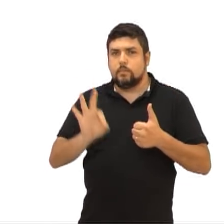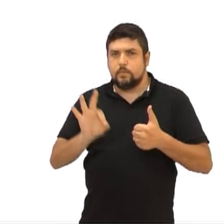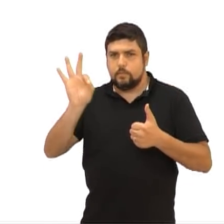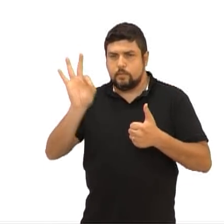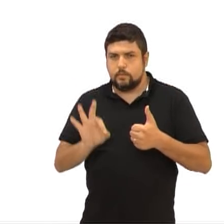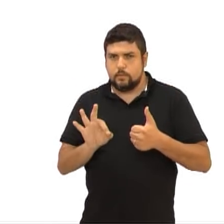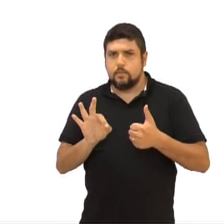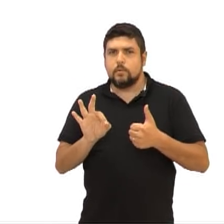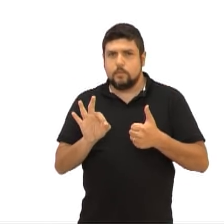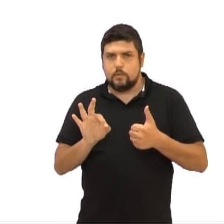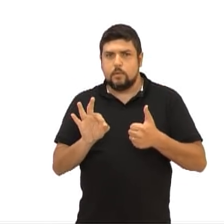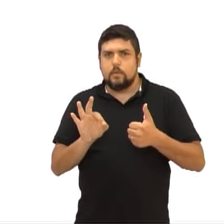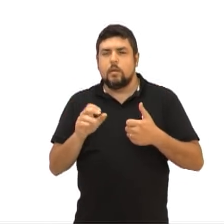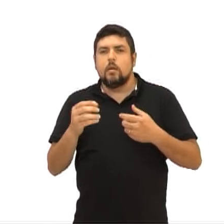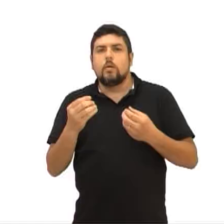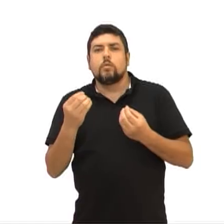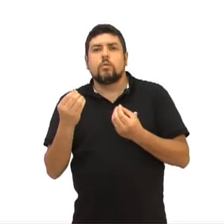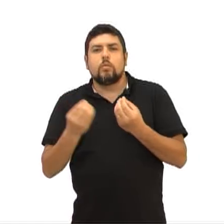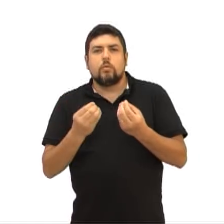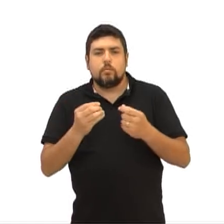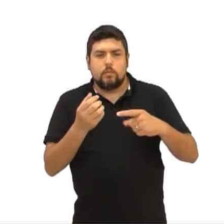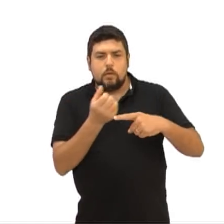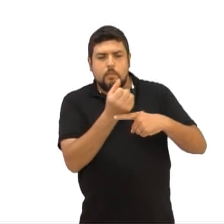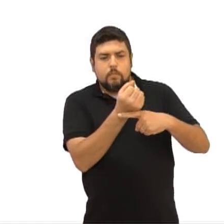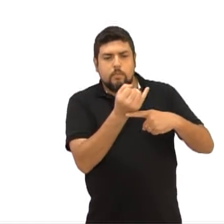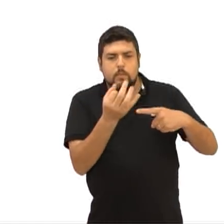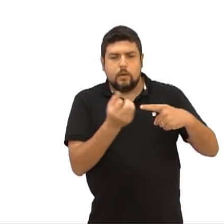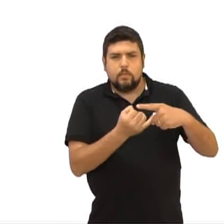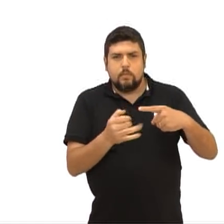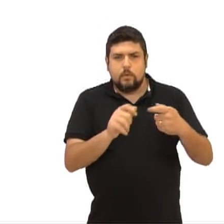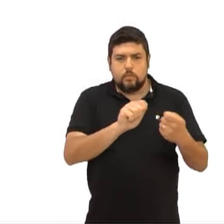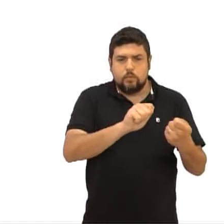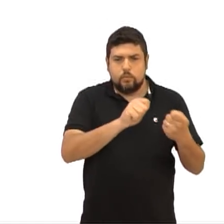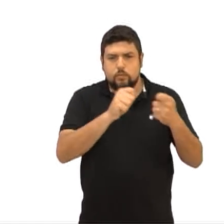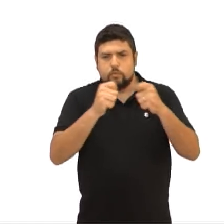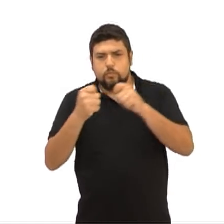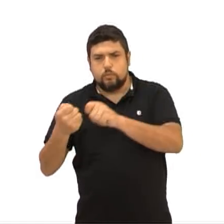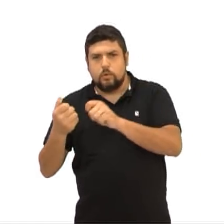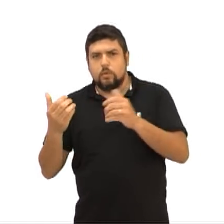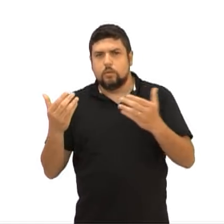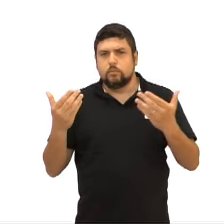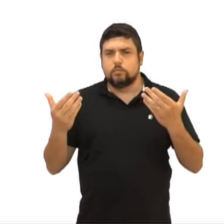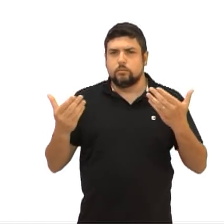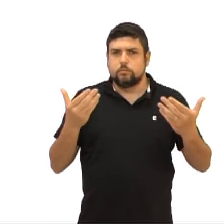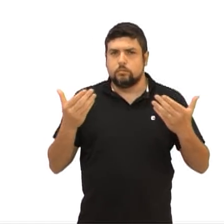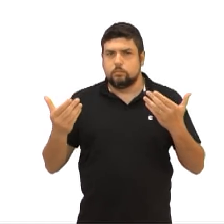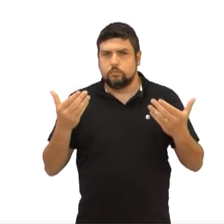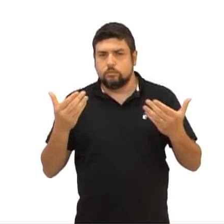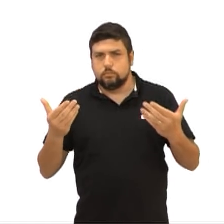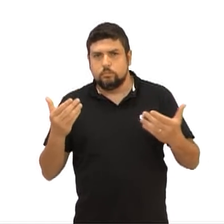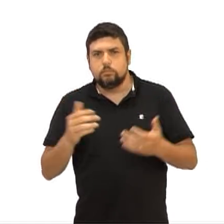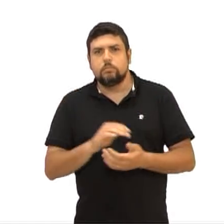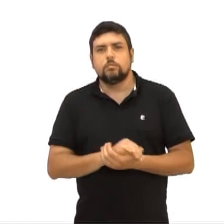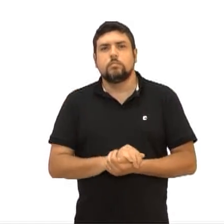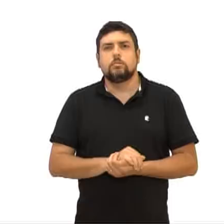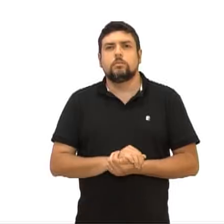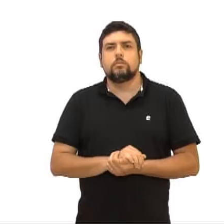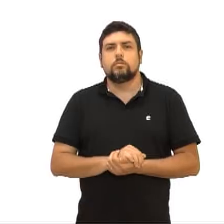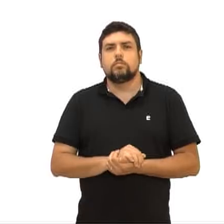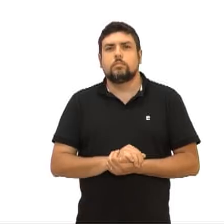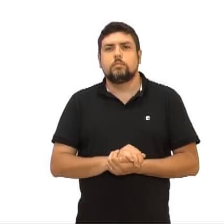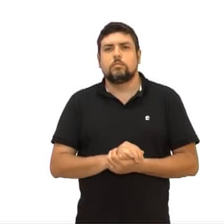razão, comumente utilizada para expressar comparações da parte em relação ao